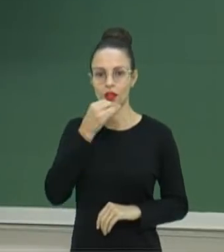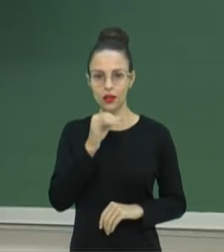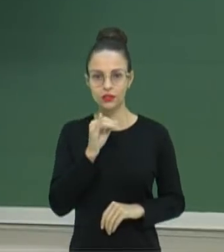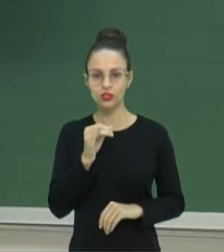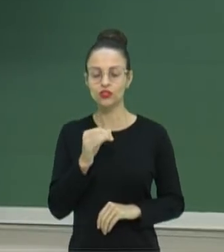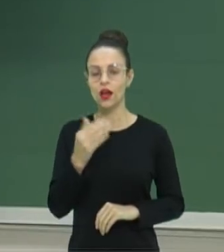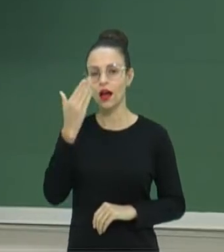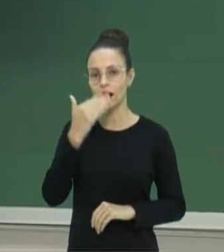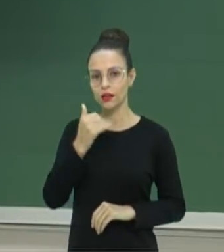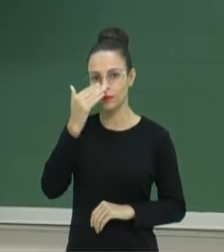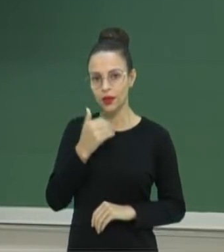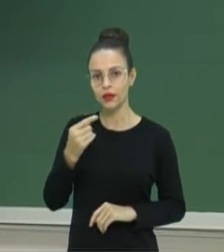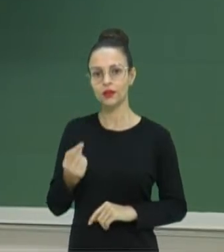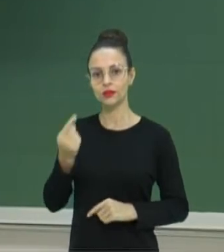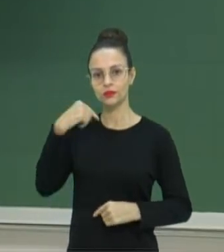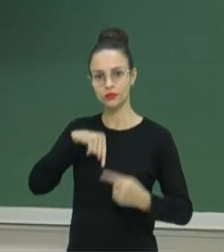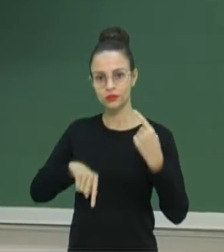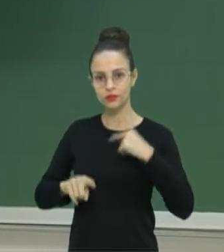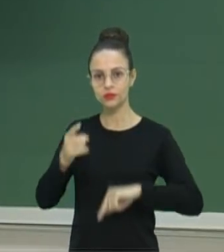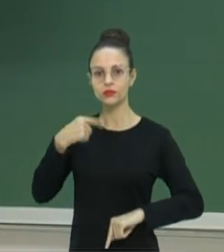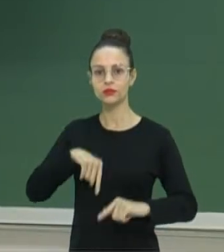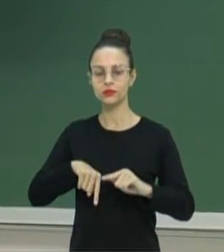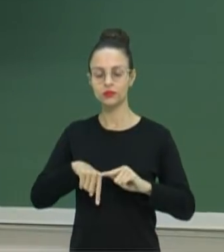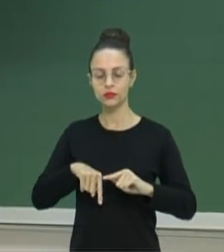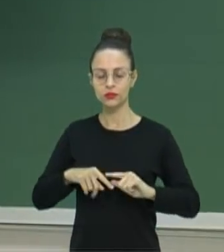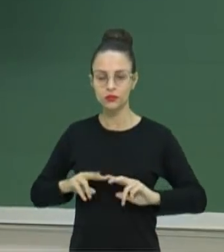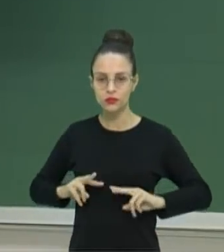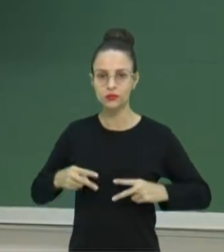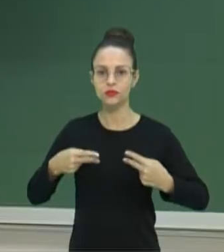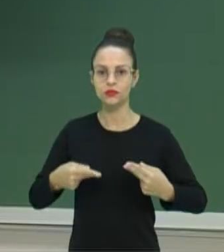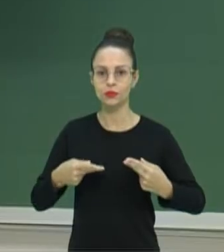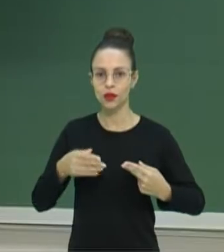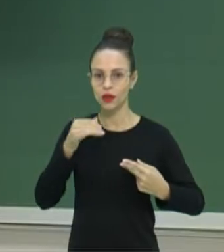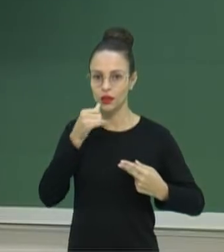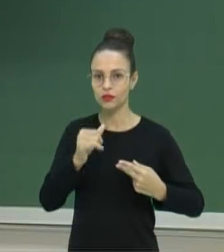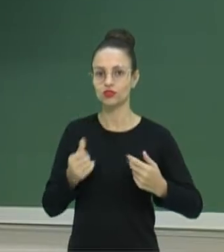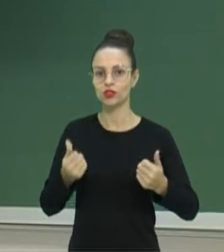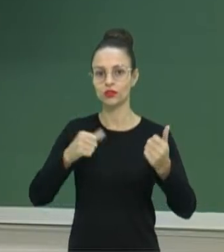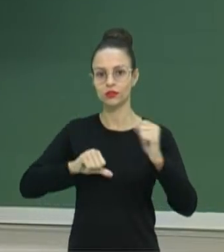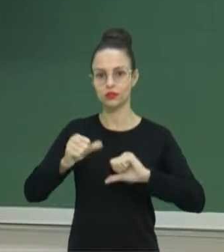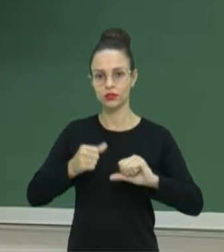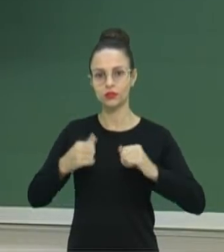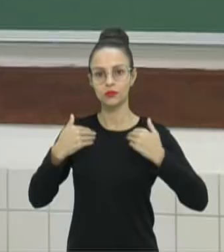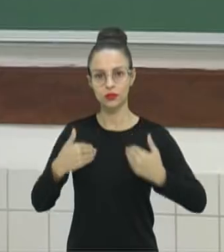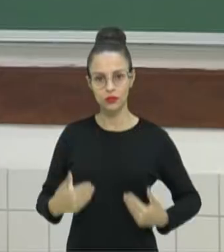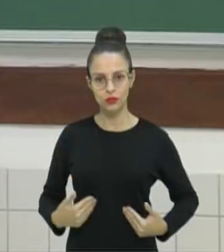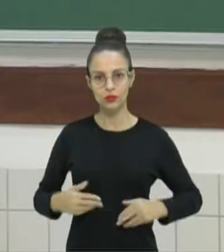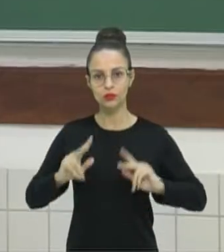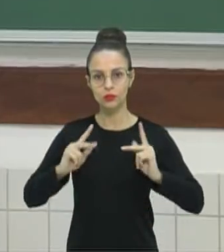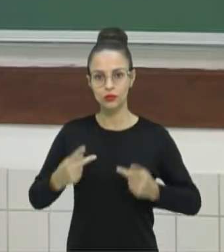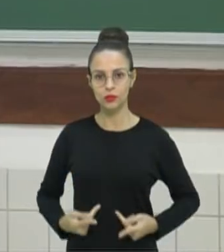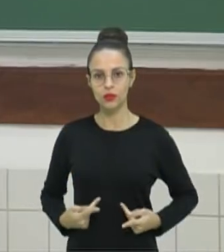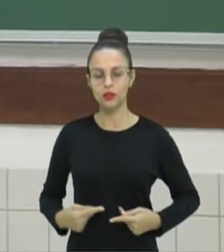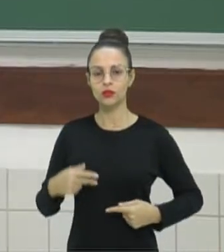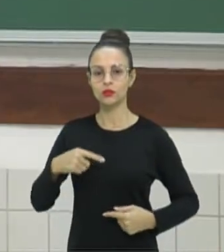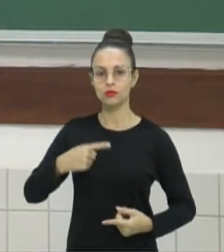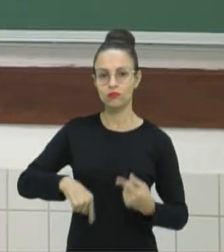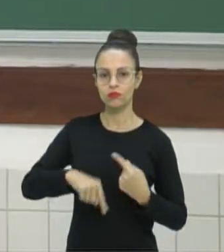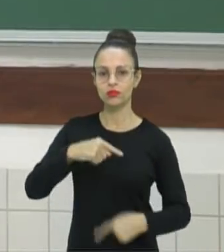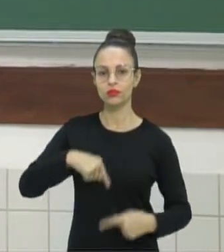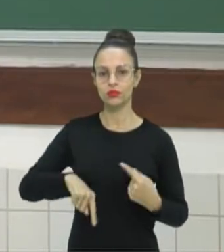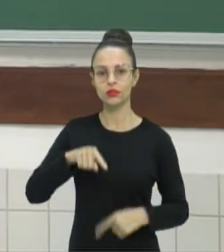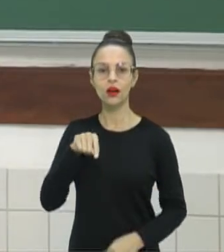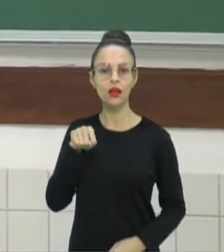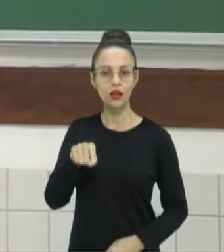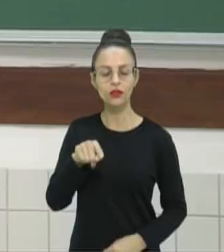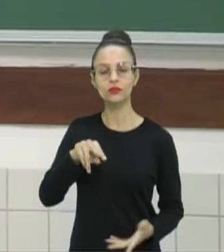que é transformada, né, em calor, em energia química, por exemplo, utilizada pelo nosso corpo, né? Tudo isso